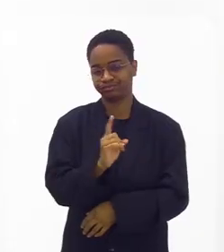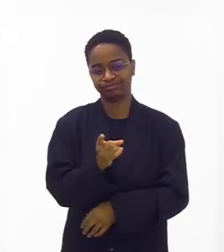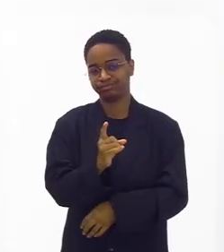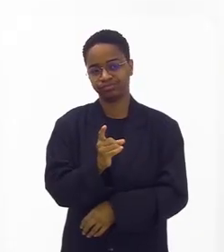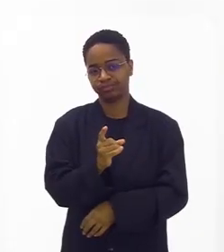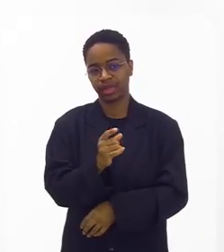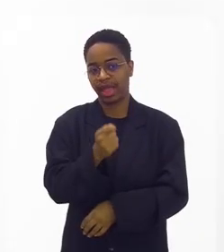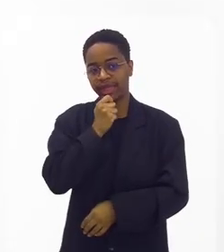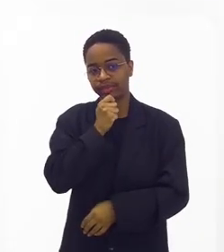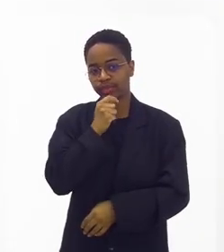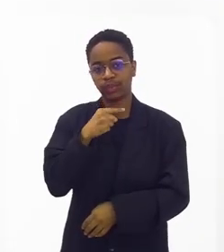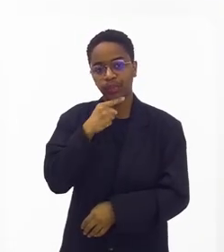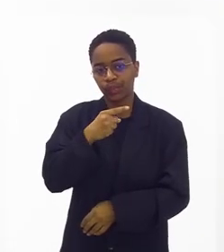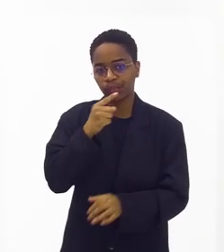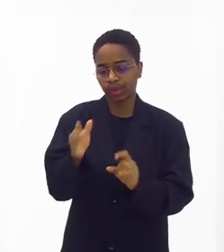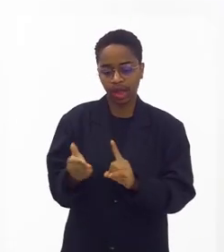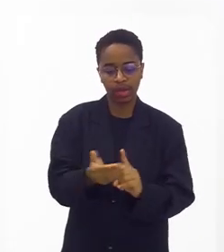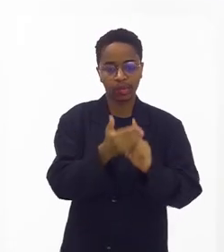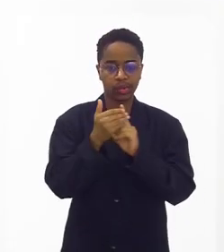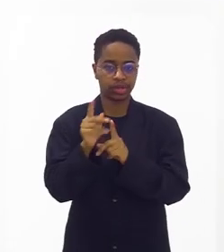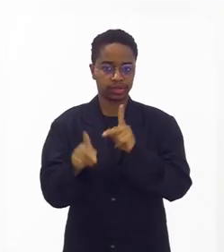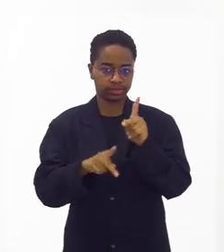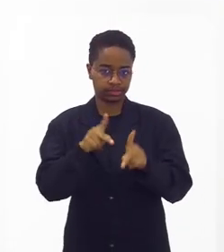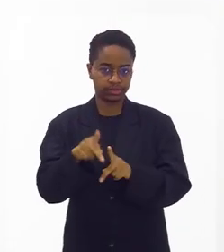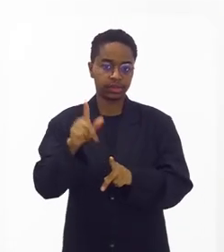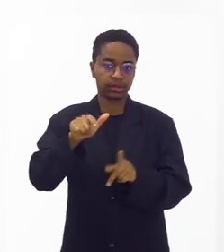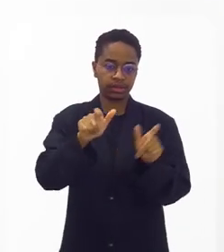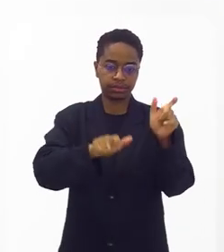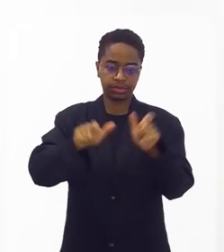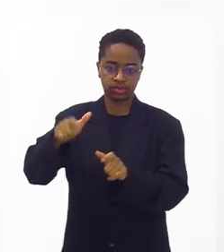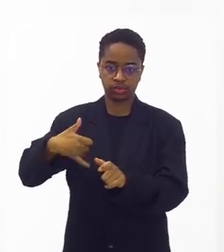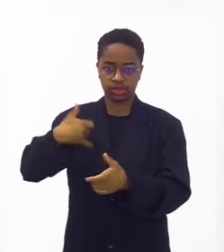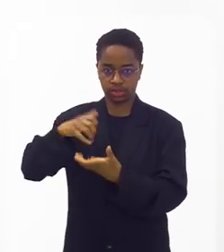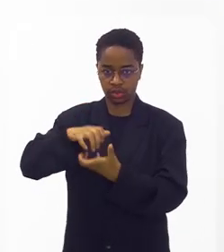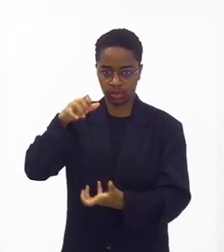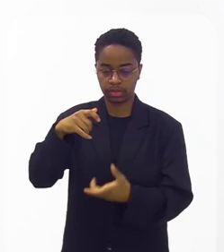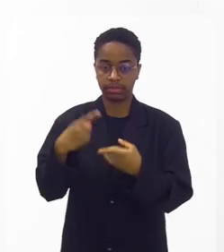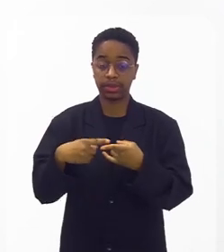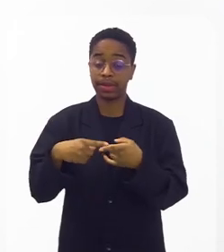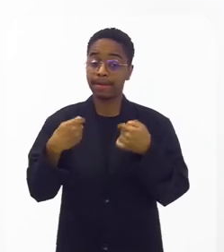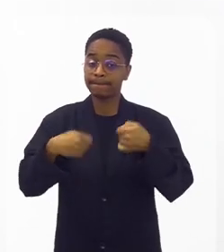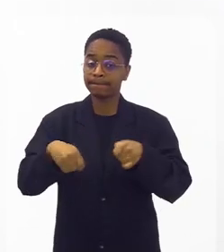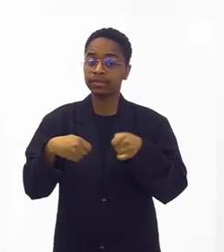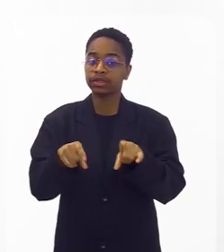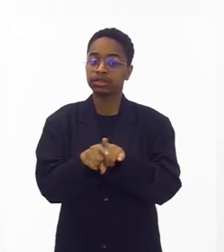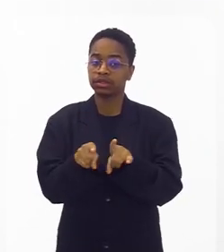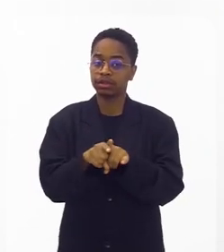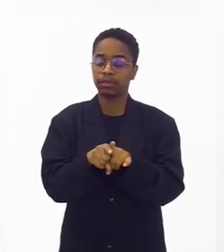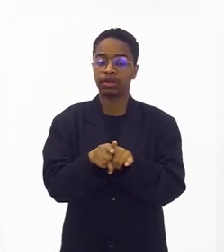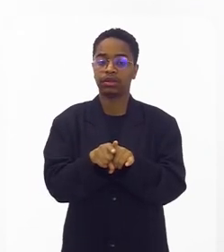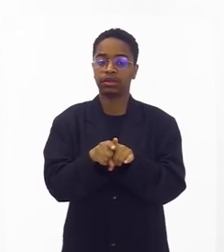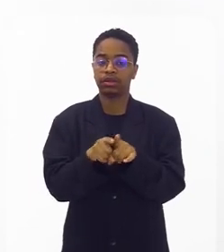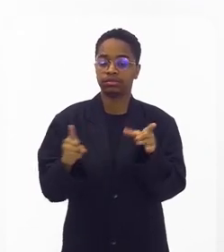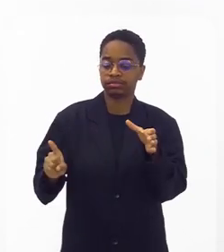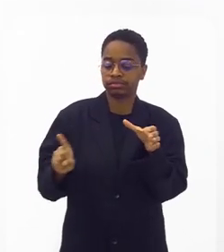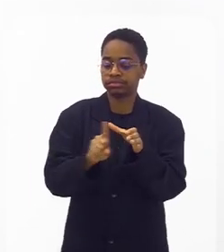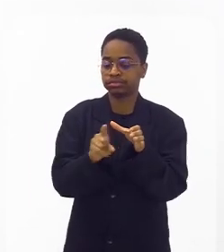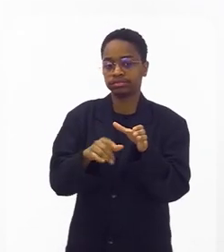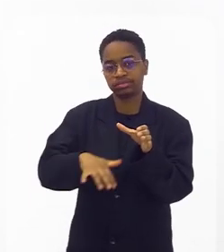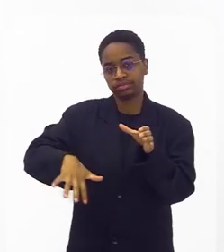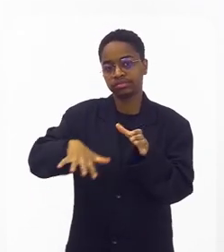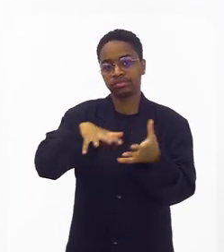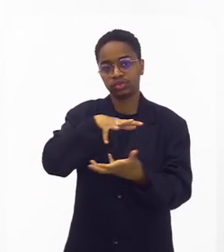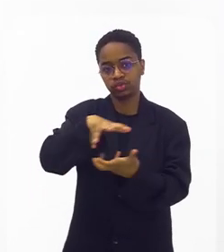inteligentemente capazes de acolher esse público que são as pessoas idosas que precisam ser também incluído